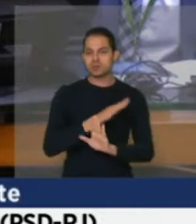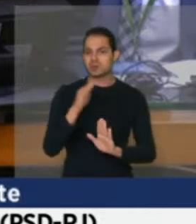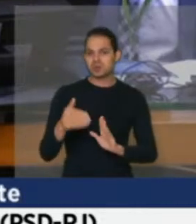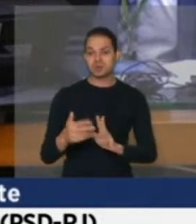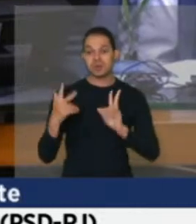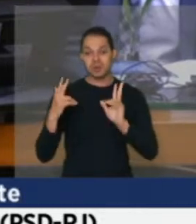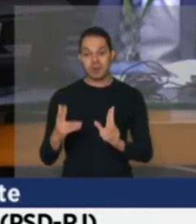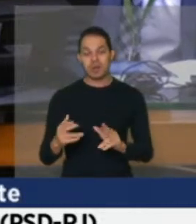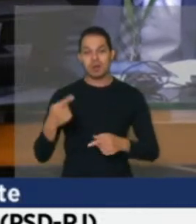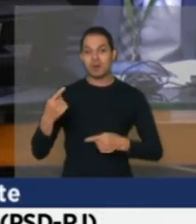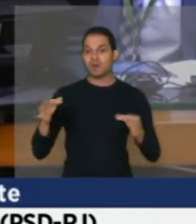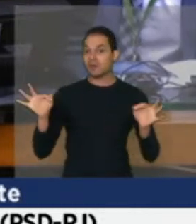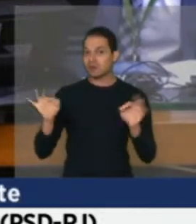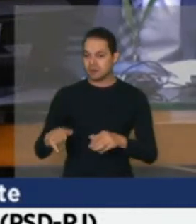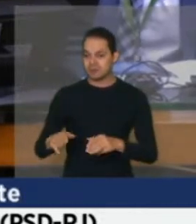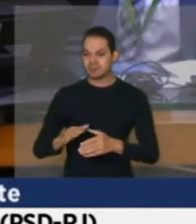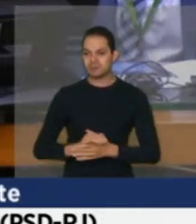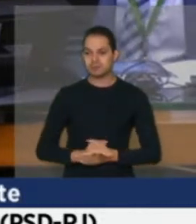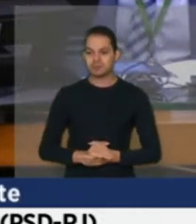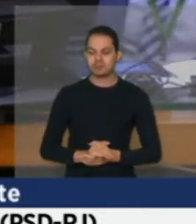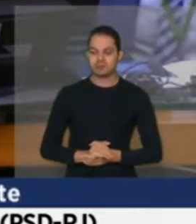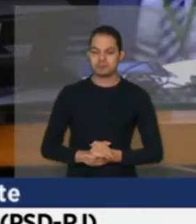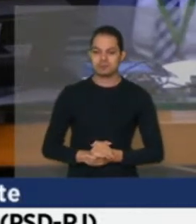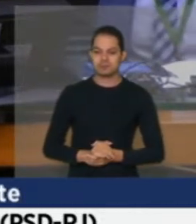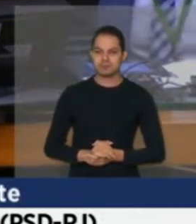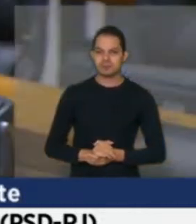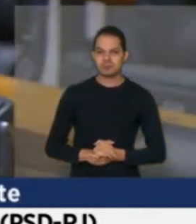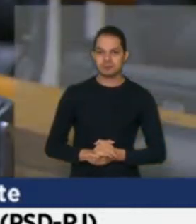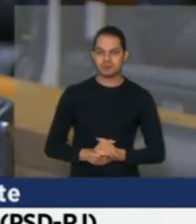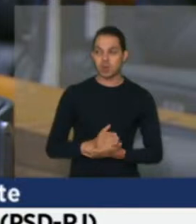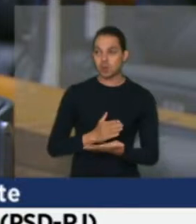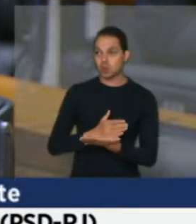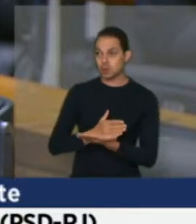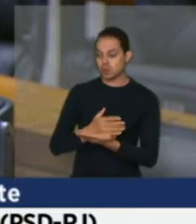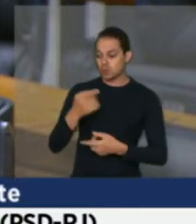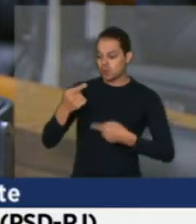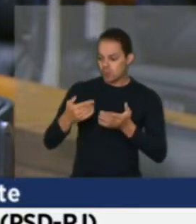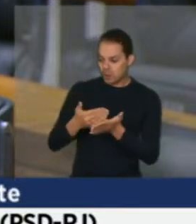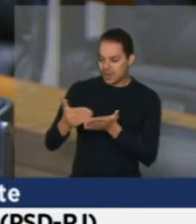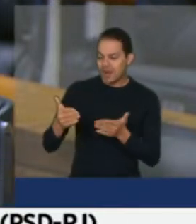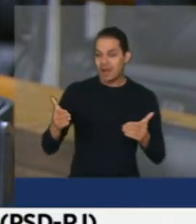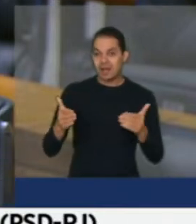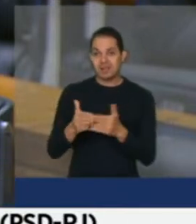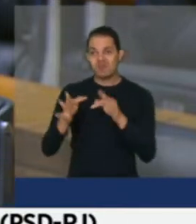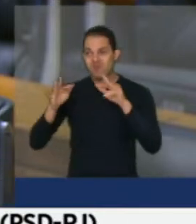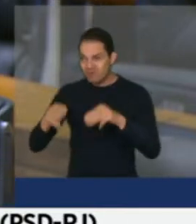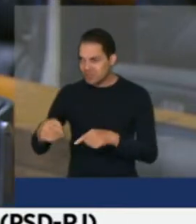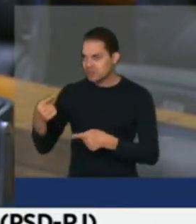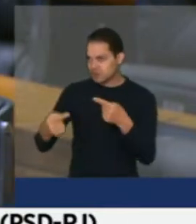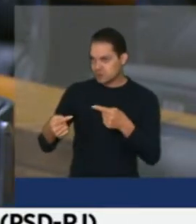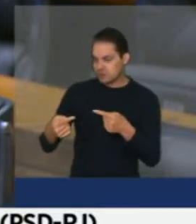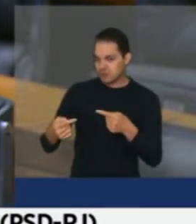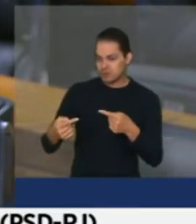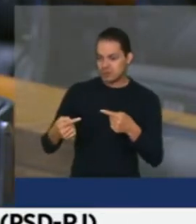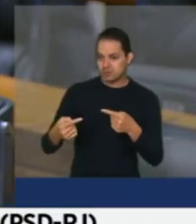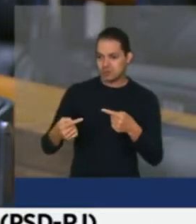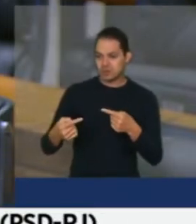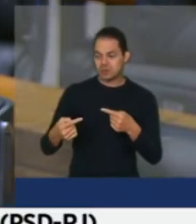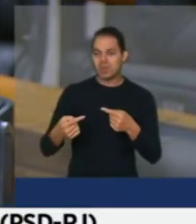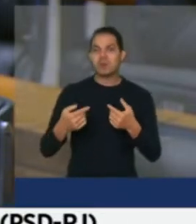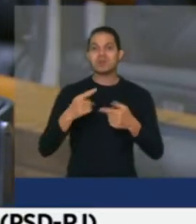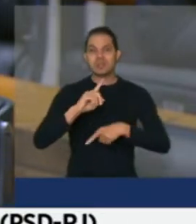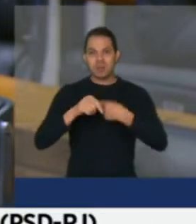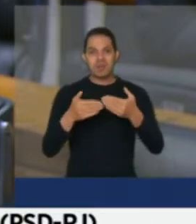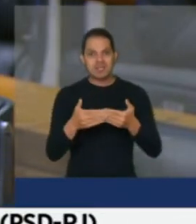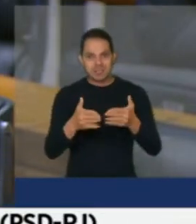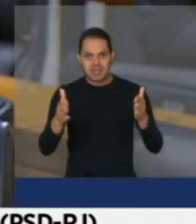final da discussão da matéria. Do início da discussão até o final da discussão. Então, exatamente, ainda vai ser aberto o prazo